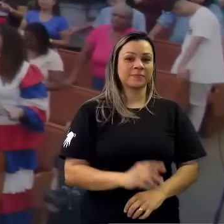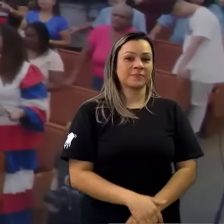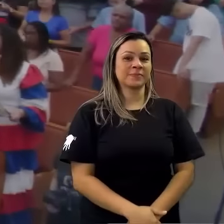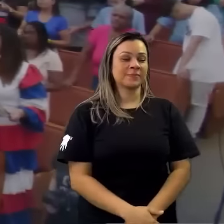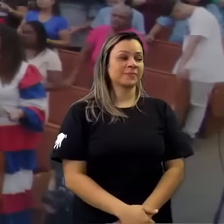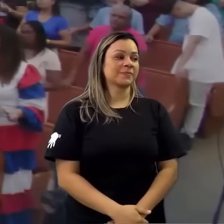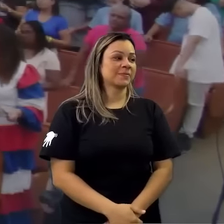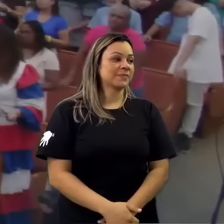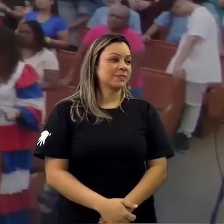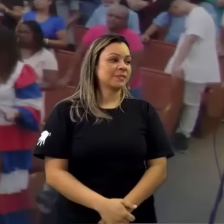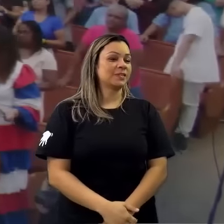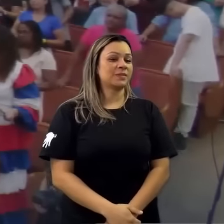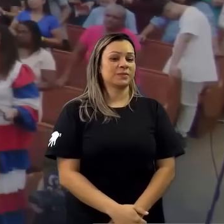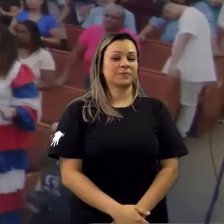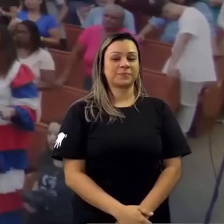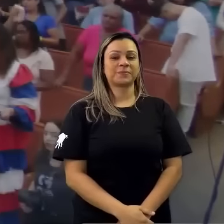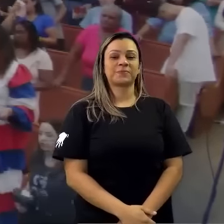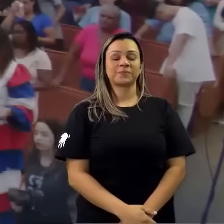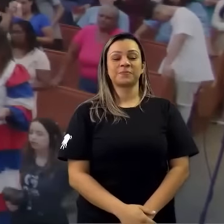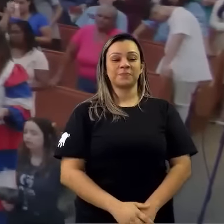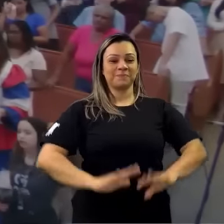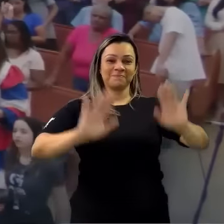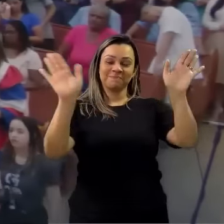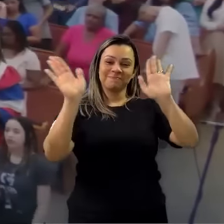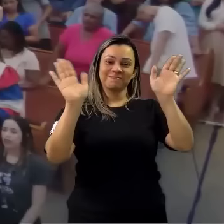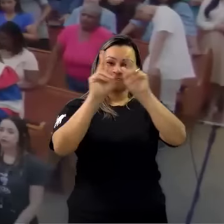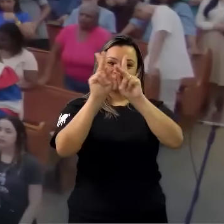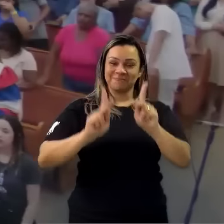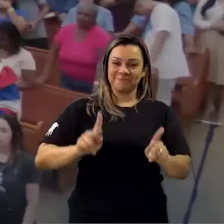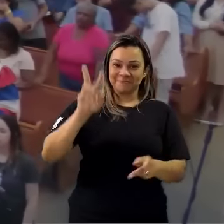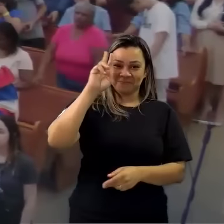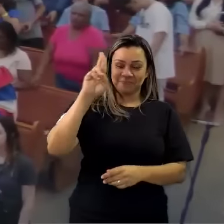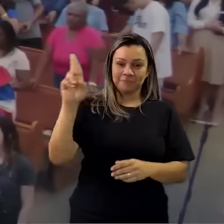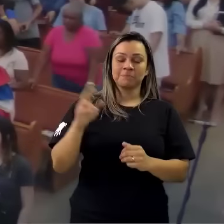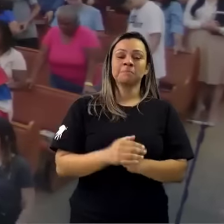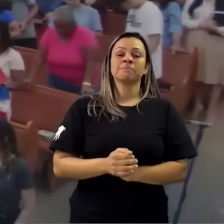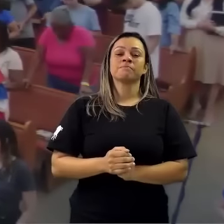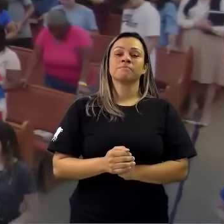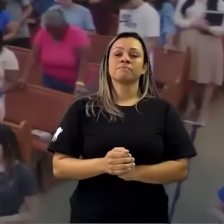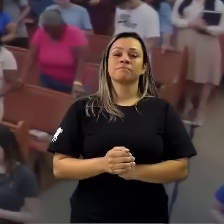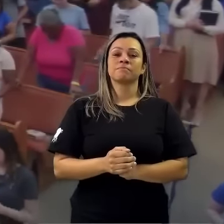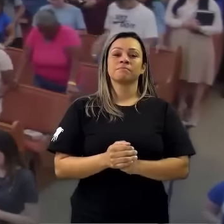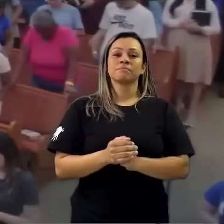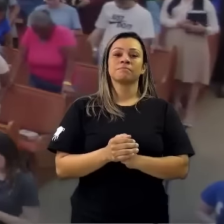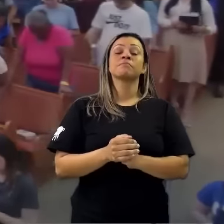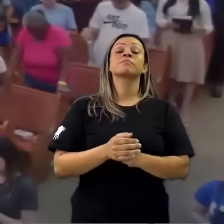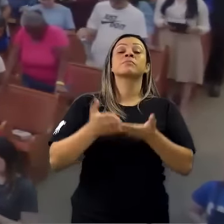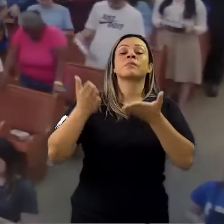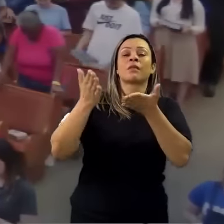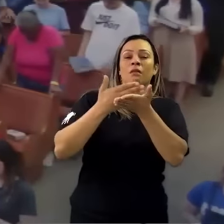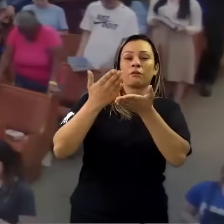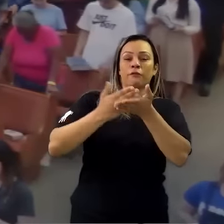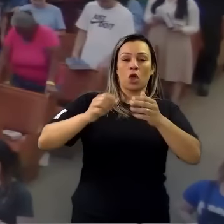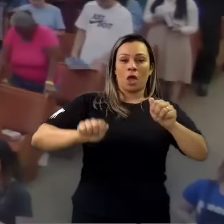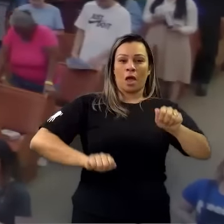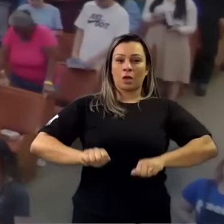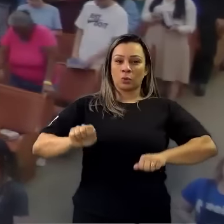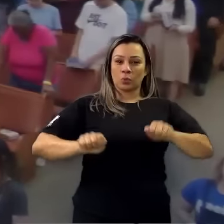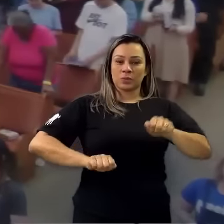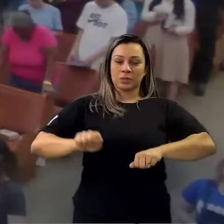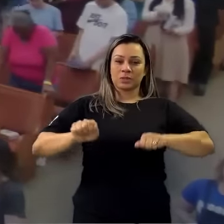irmãos eu quero os cumprimentar com a paz do Senhor Vamos a um texto Atos dos Apóstolos Capítulo de número